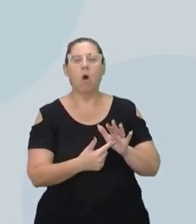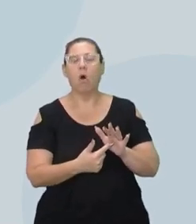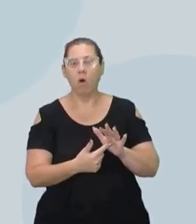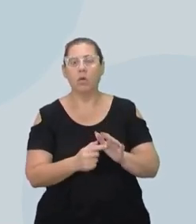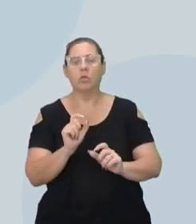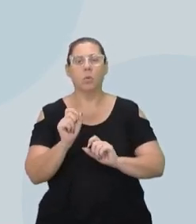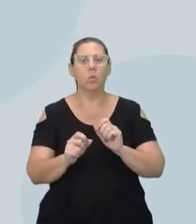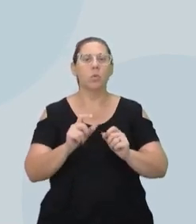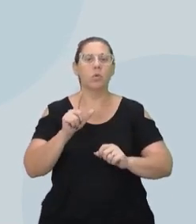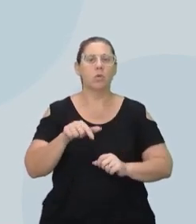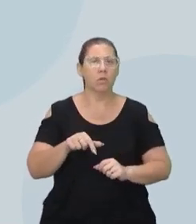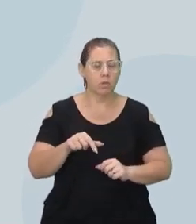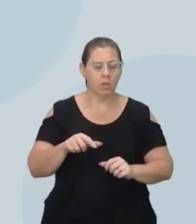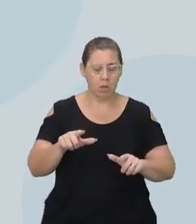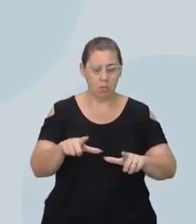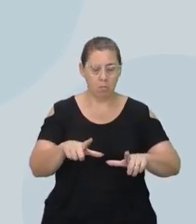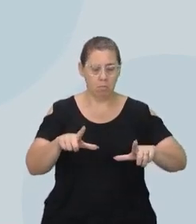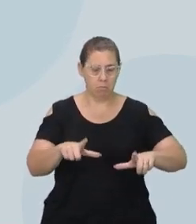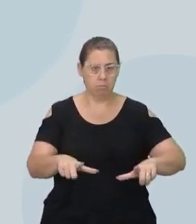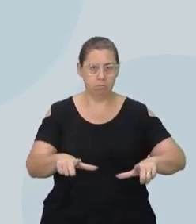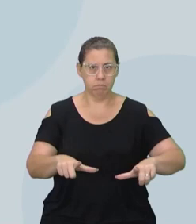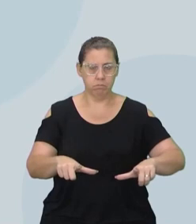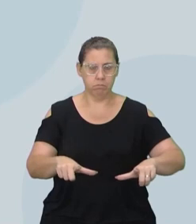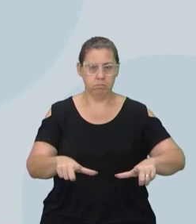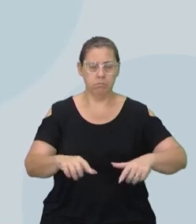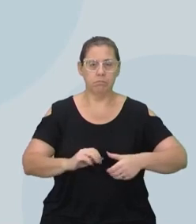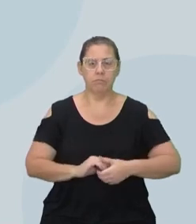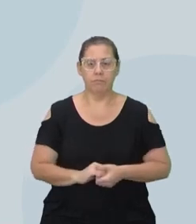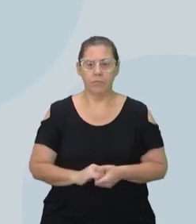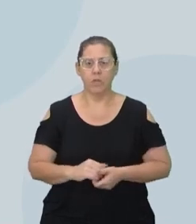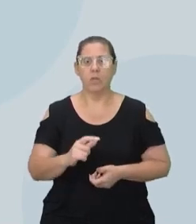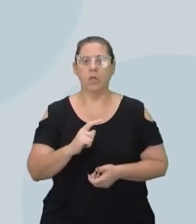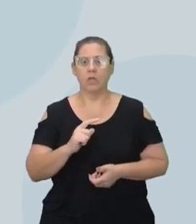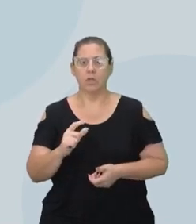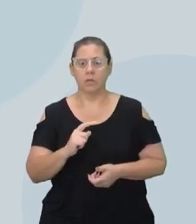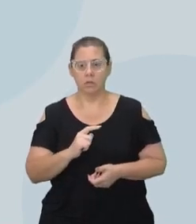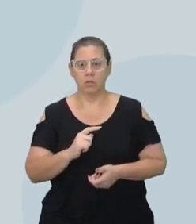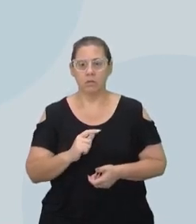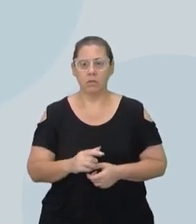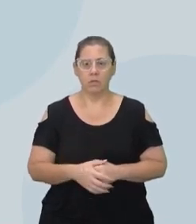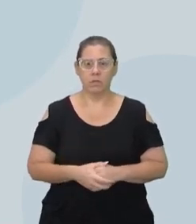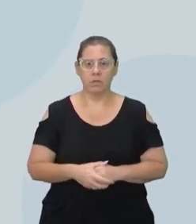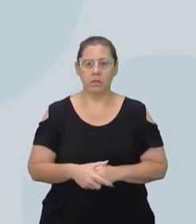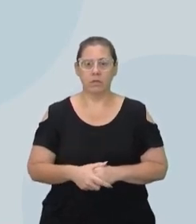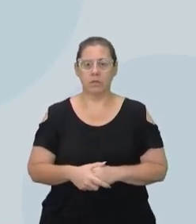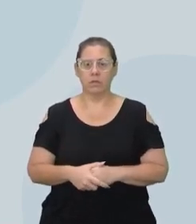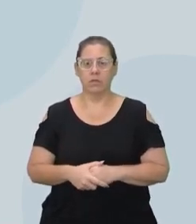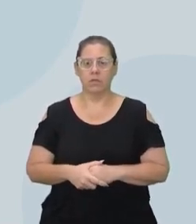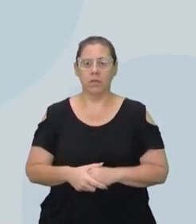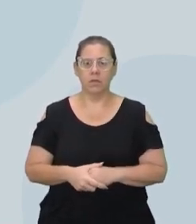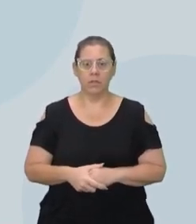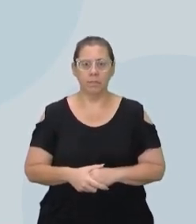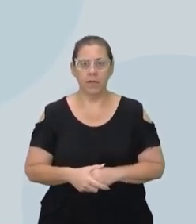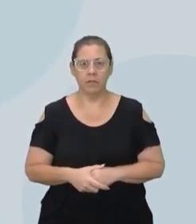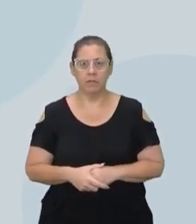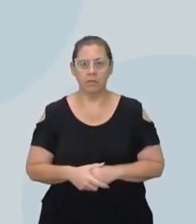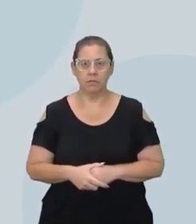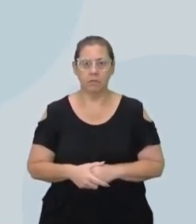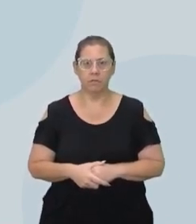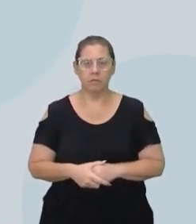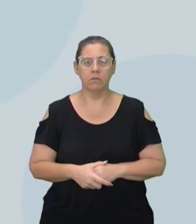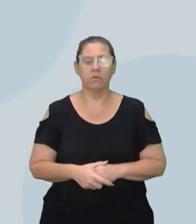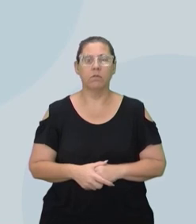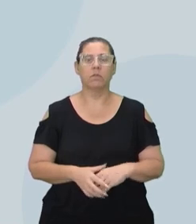piso desse palco, que tem um formato de um trapézio. Olha aí a dica, né? Tem